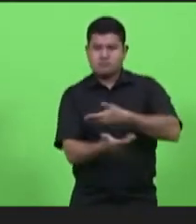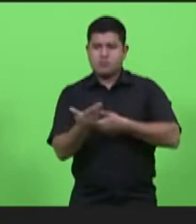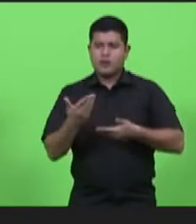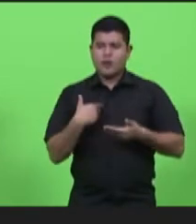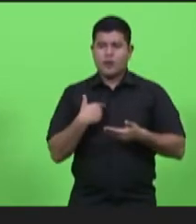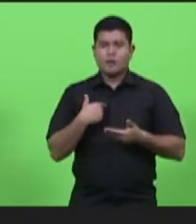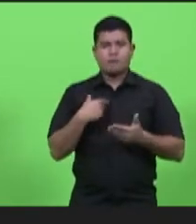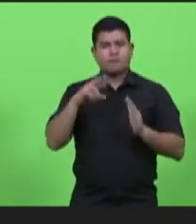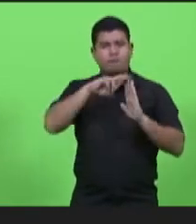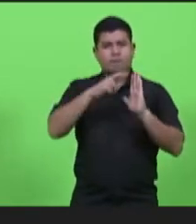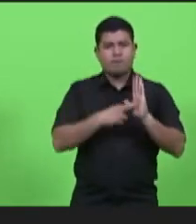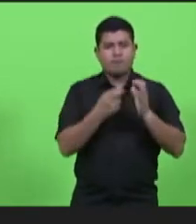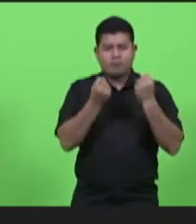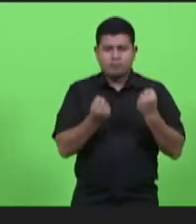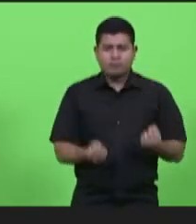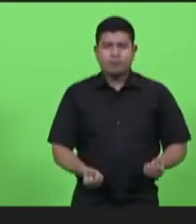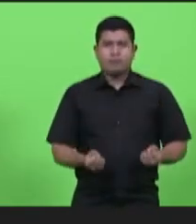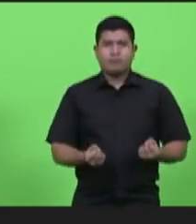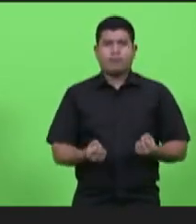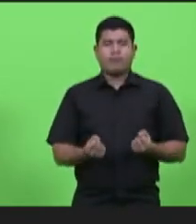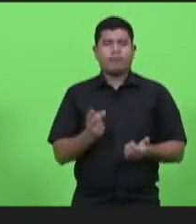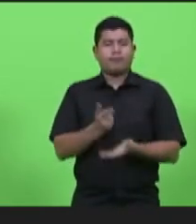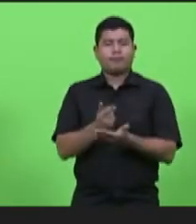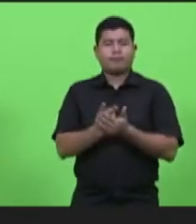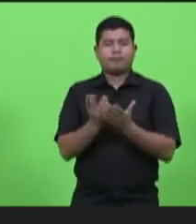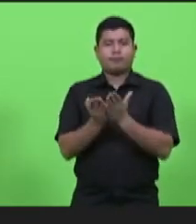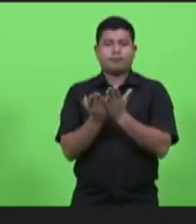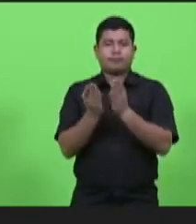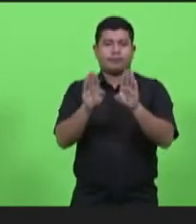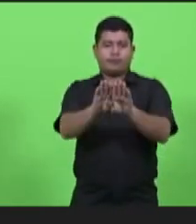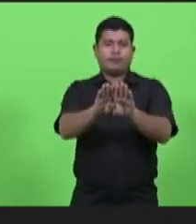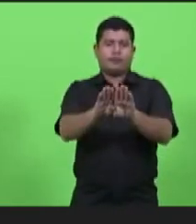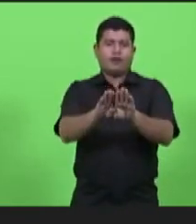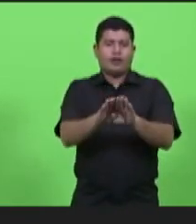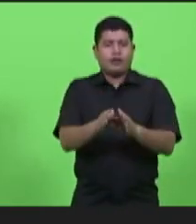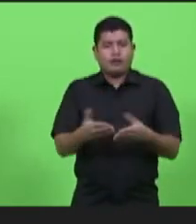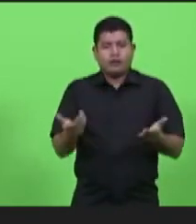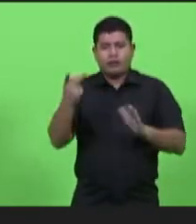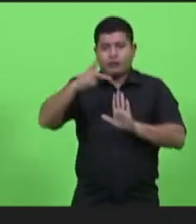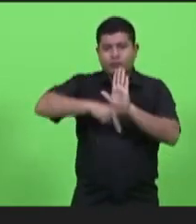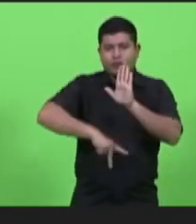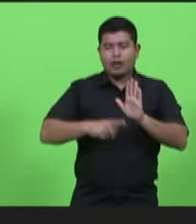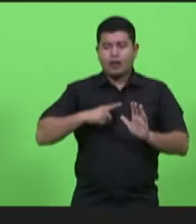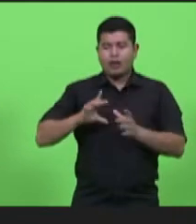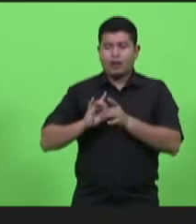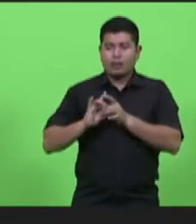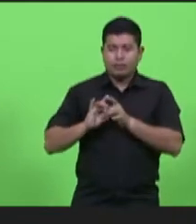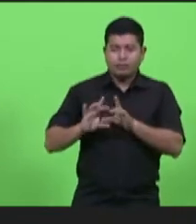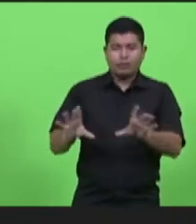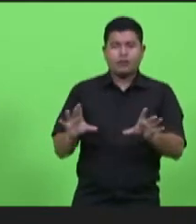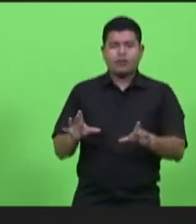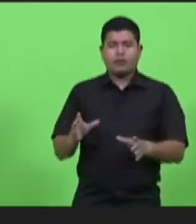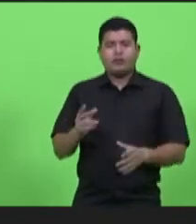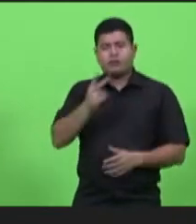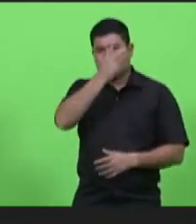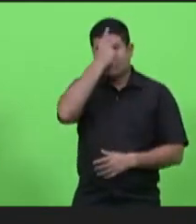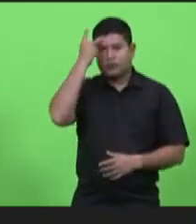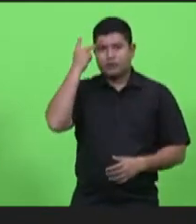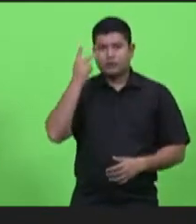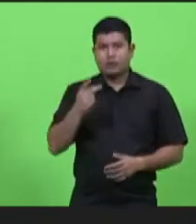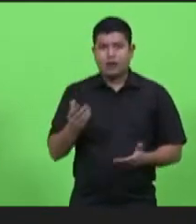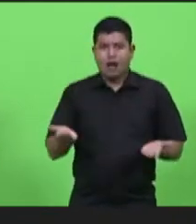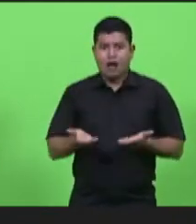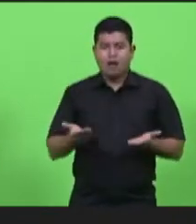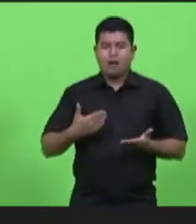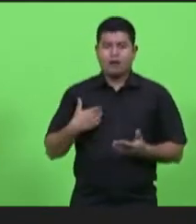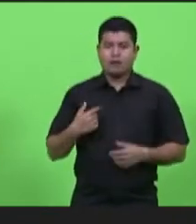regras tão pesadas a ponto de mantê-las fechadas. Então, este projeto dá esta liberdade, dá estas condições para que as pessoas busquem, nesse momento